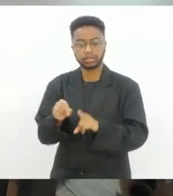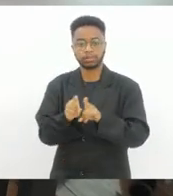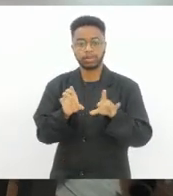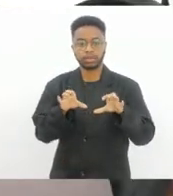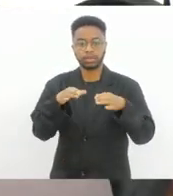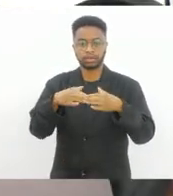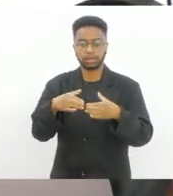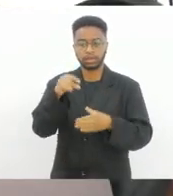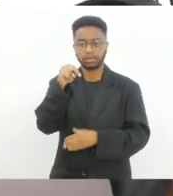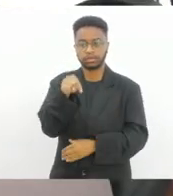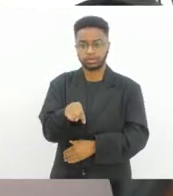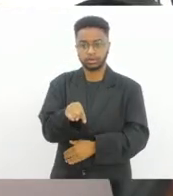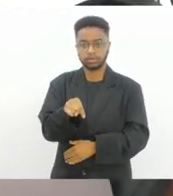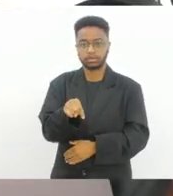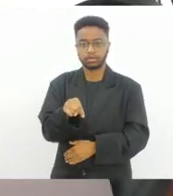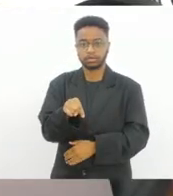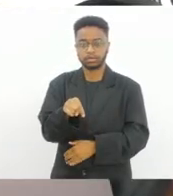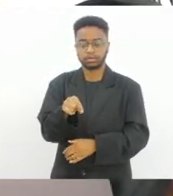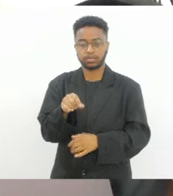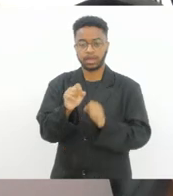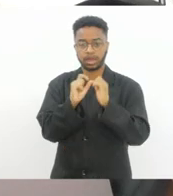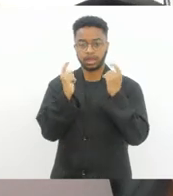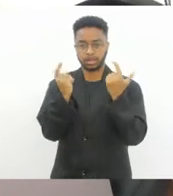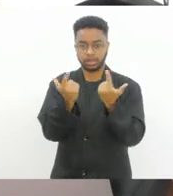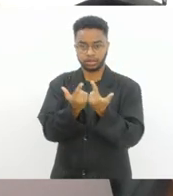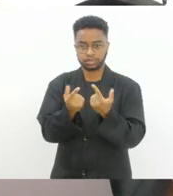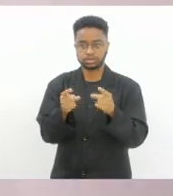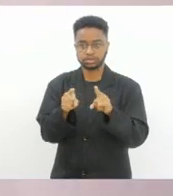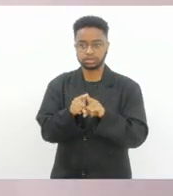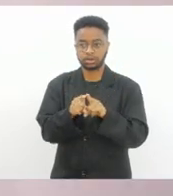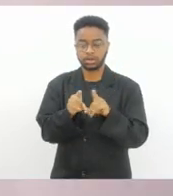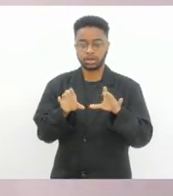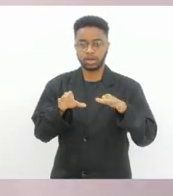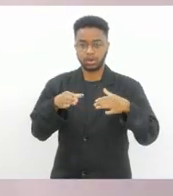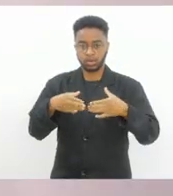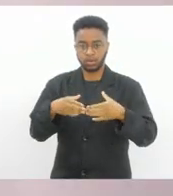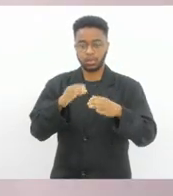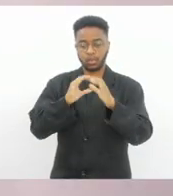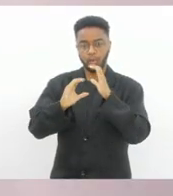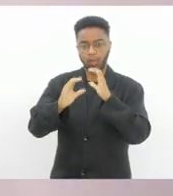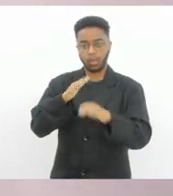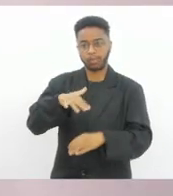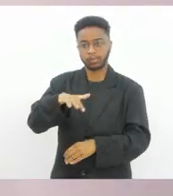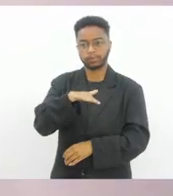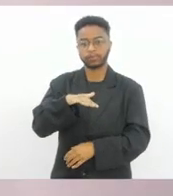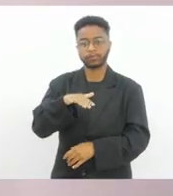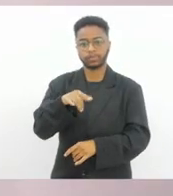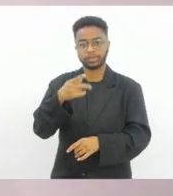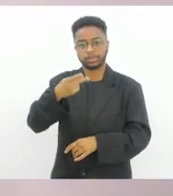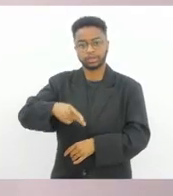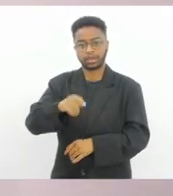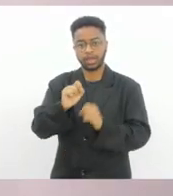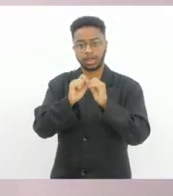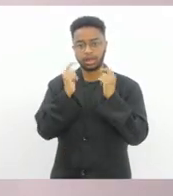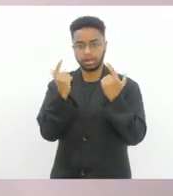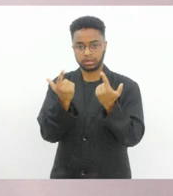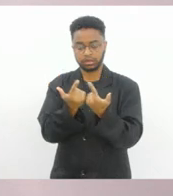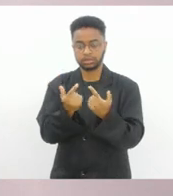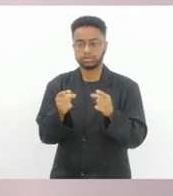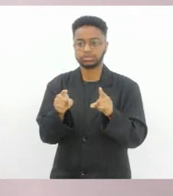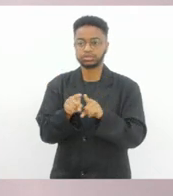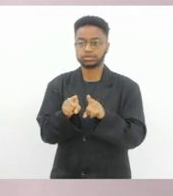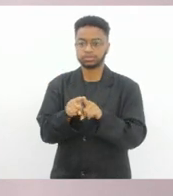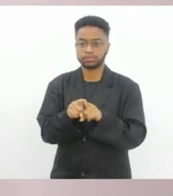aqui da Assembleia Legislativa, a equipe de comunicação aqui da Assembleia Legislativa.